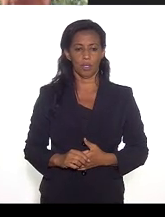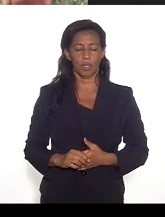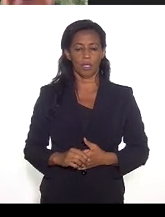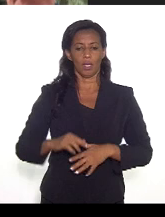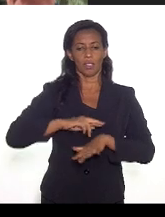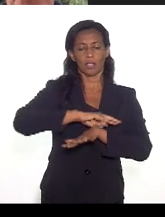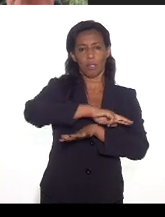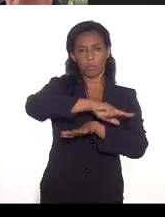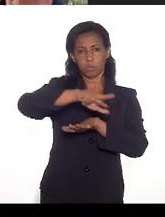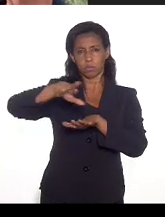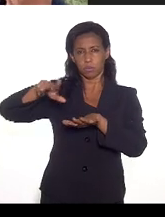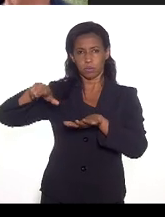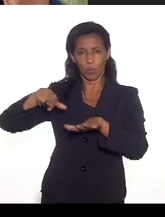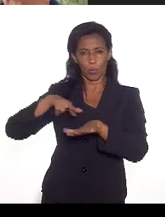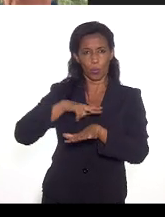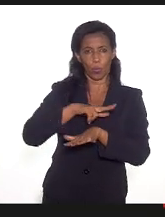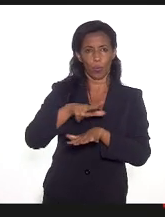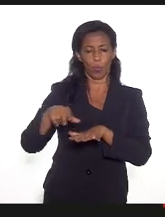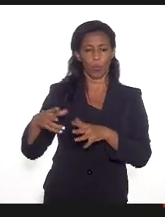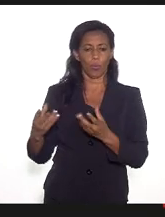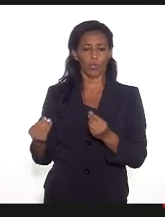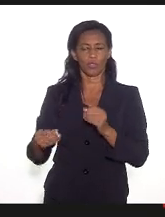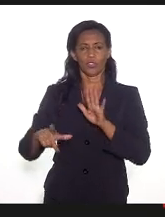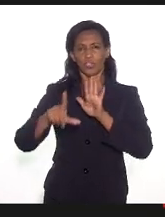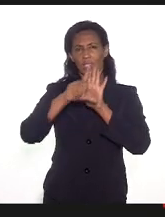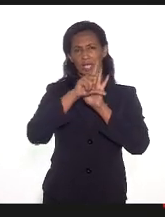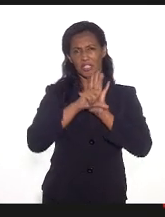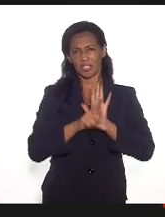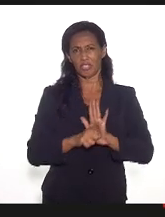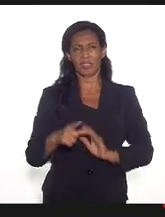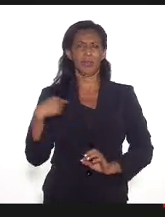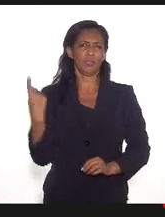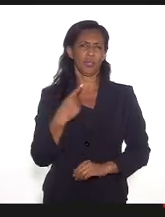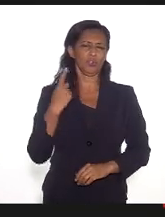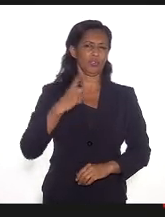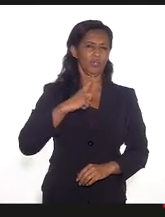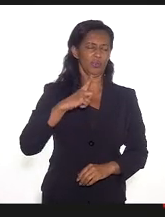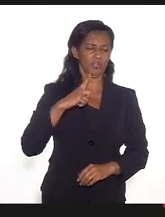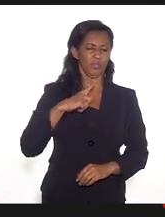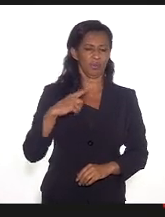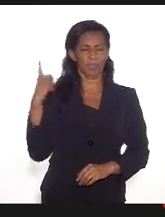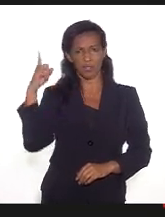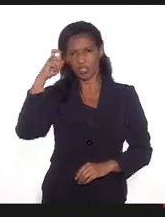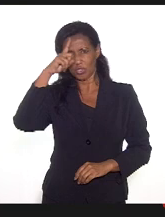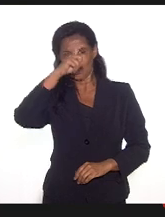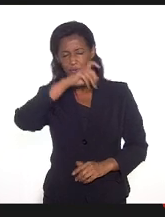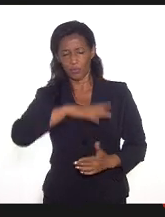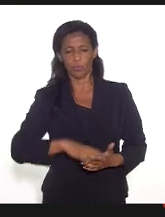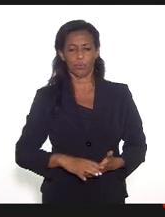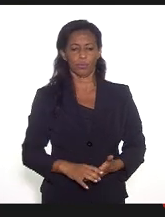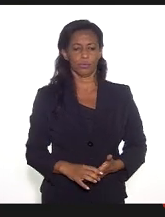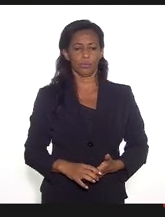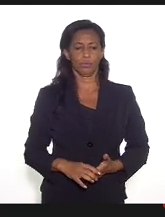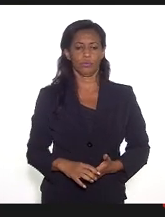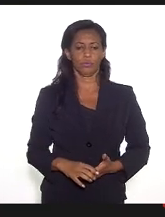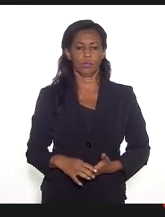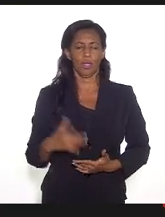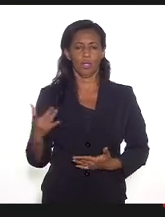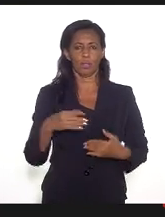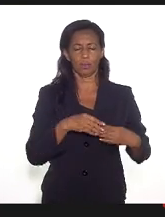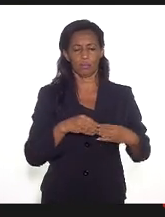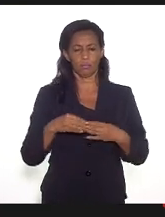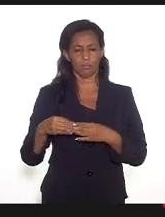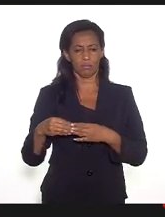essa quantidade de tributos e legislações que nós temos, que às vezes dificulta, para não dizer sempre dificulta, a nossa